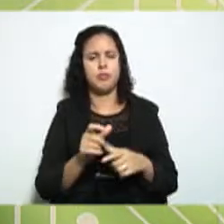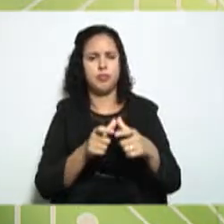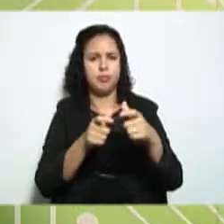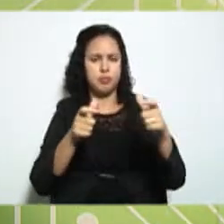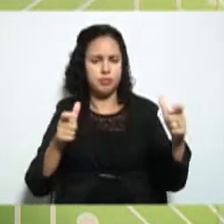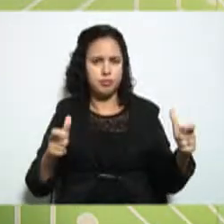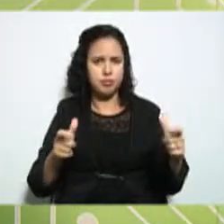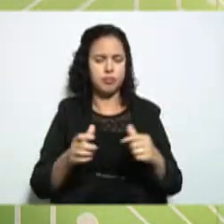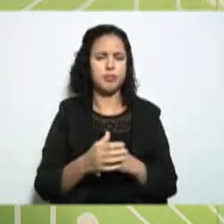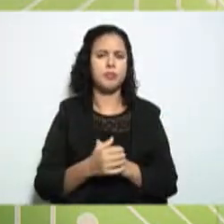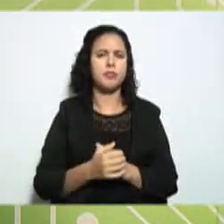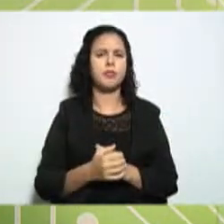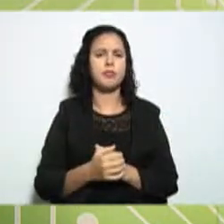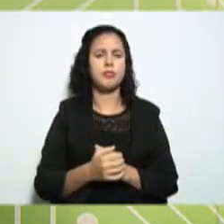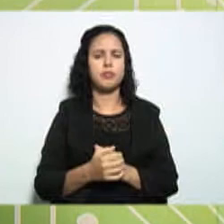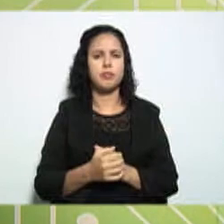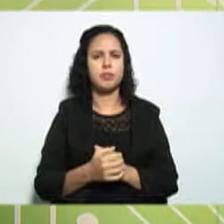muito